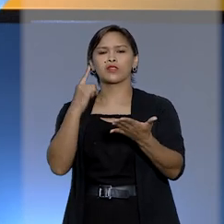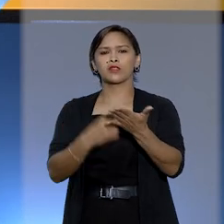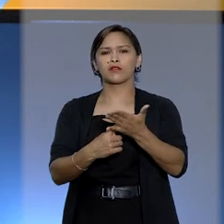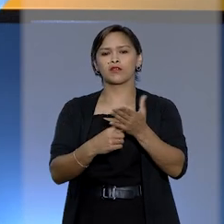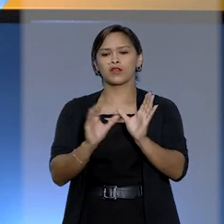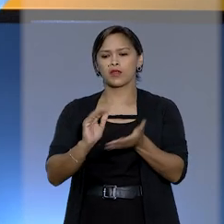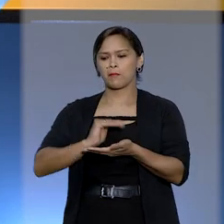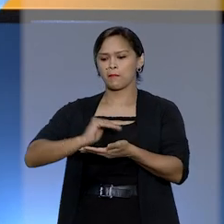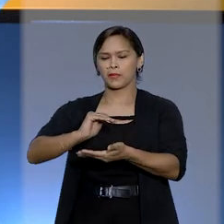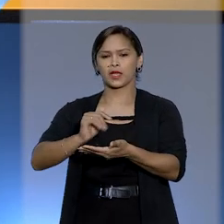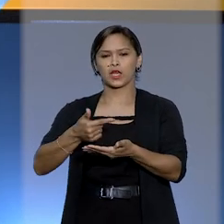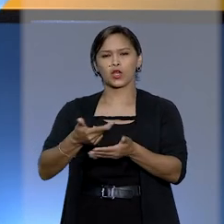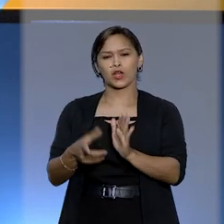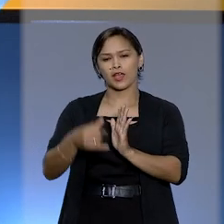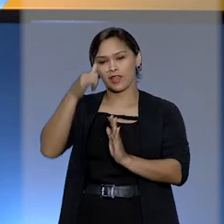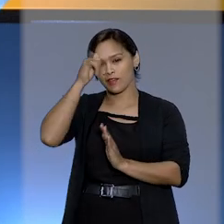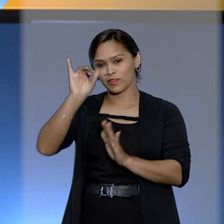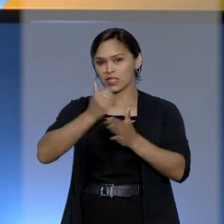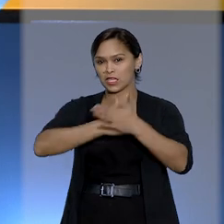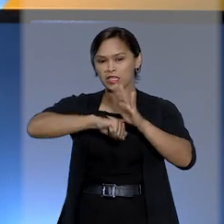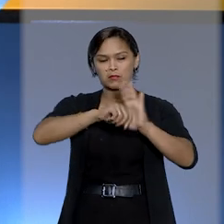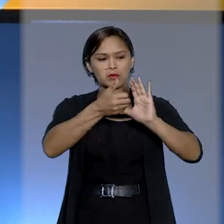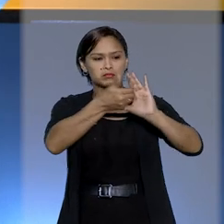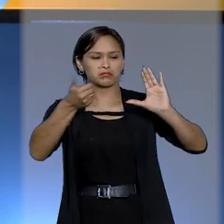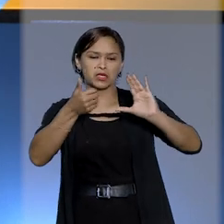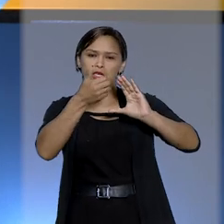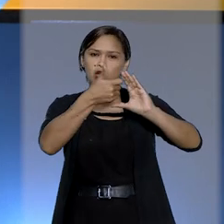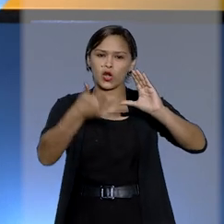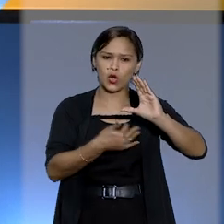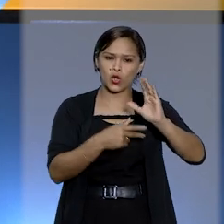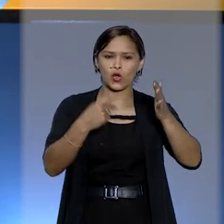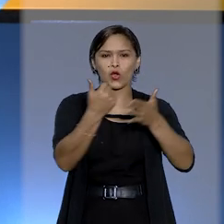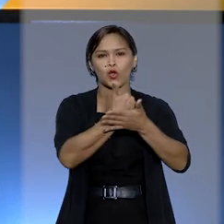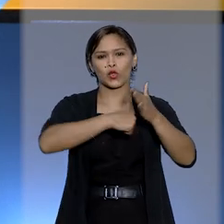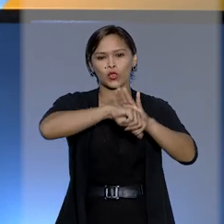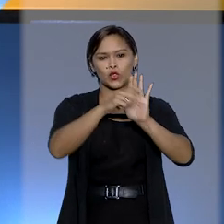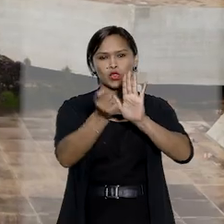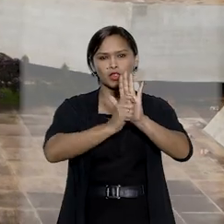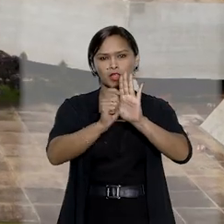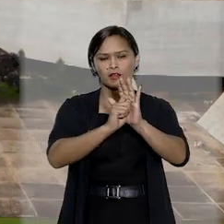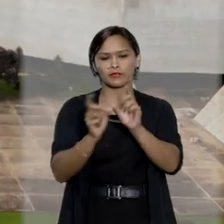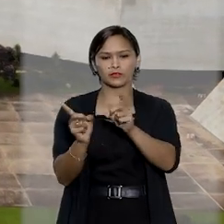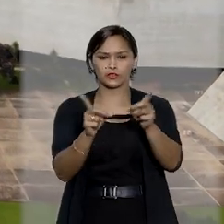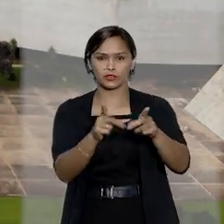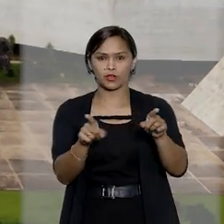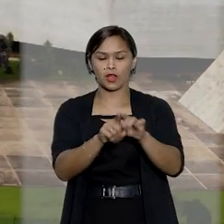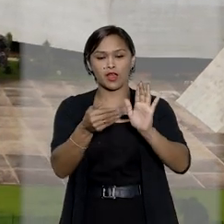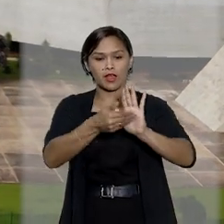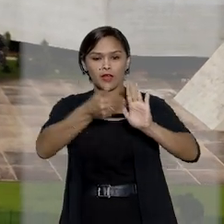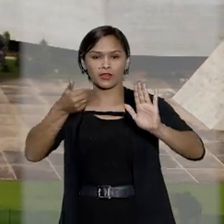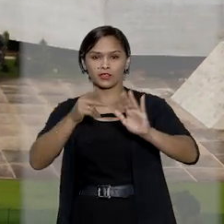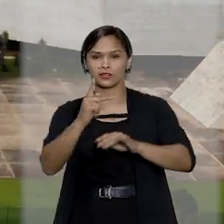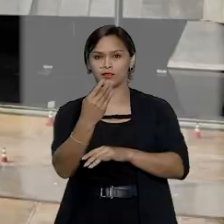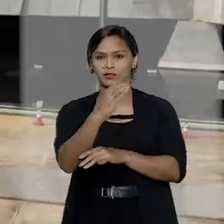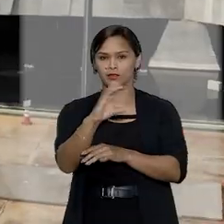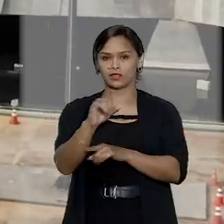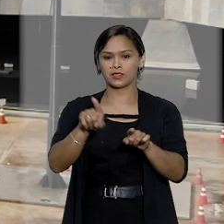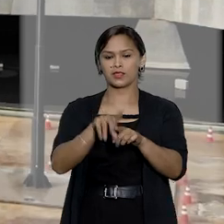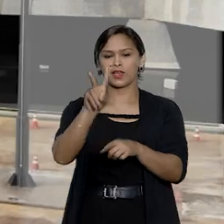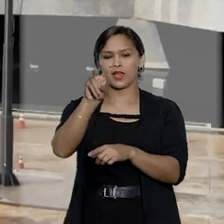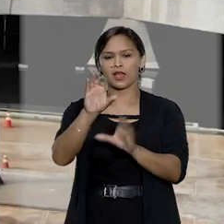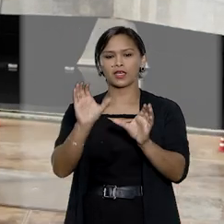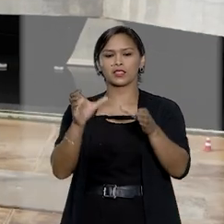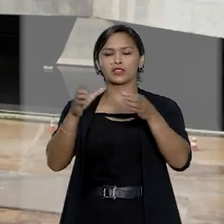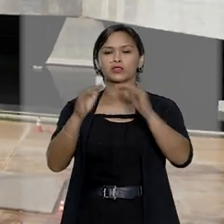pacote anticrime não retirou o caráter hediondo do tráfico de drogas. Ao rejeitar o habeas corpus, a quinta